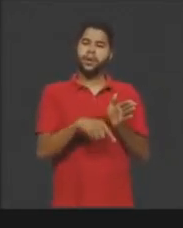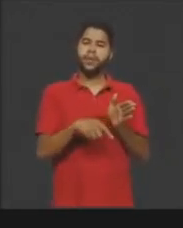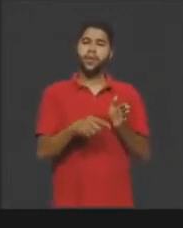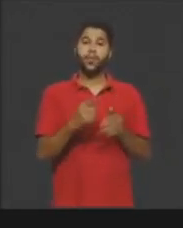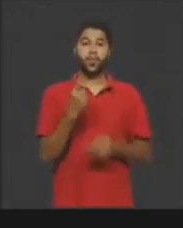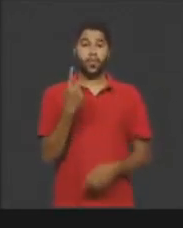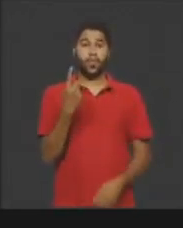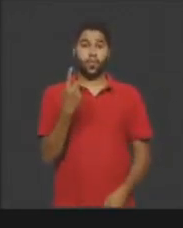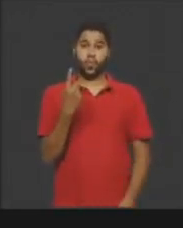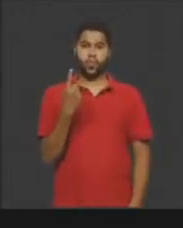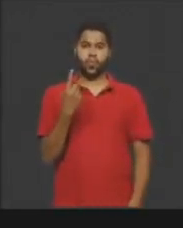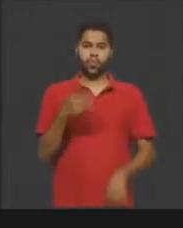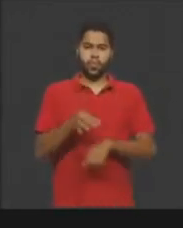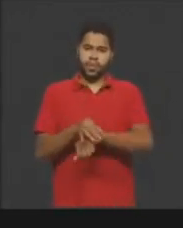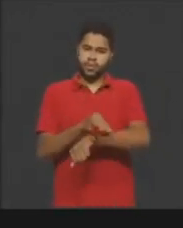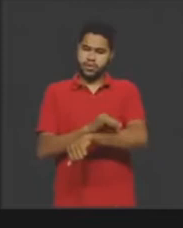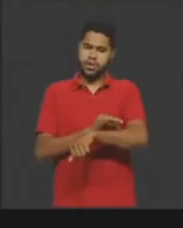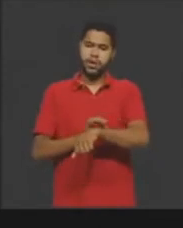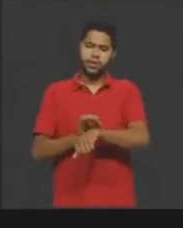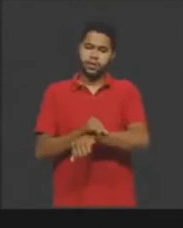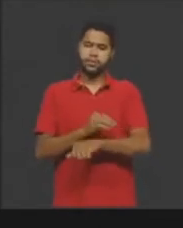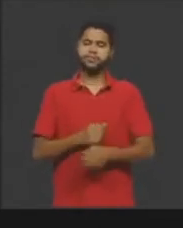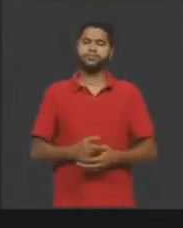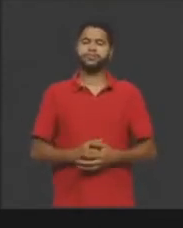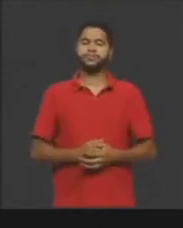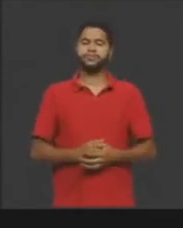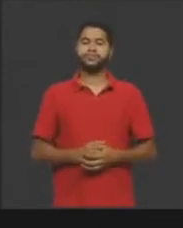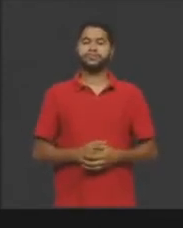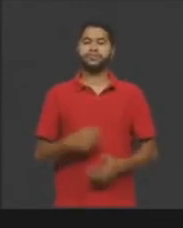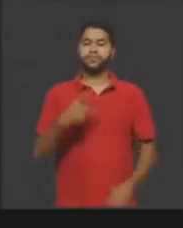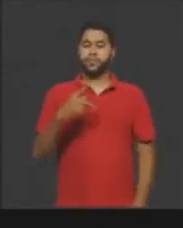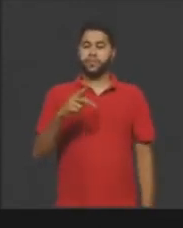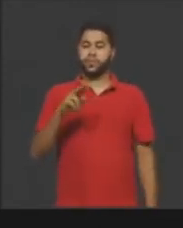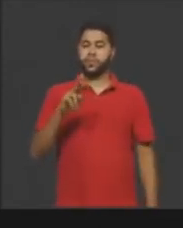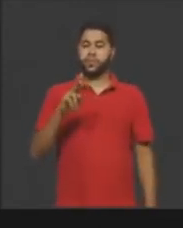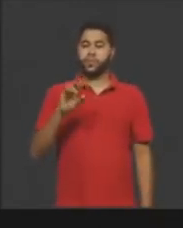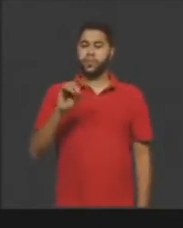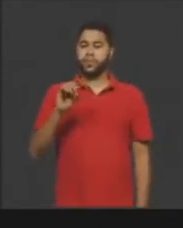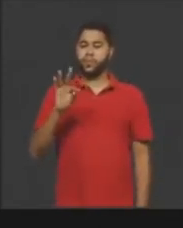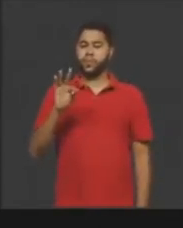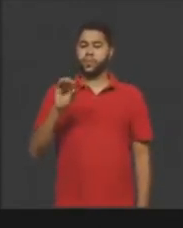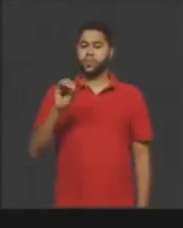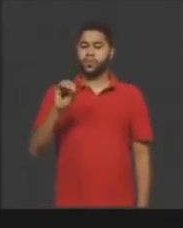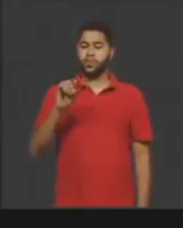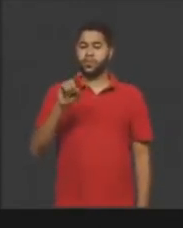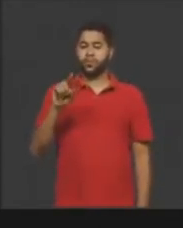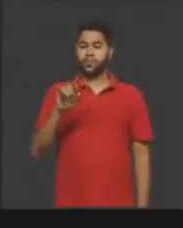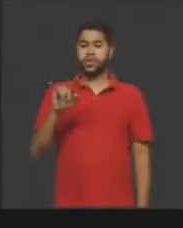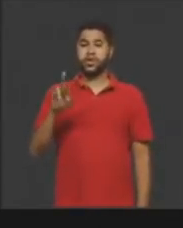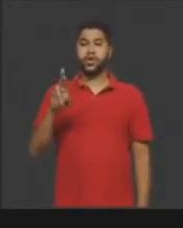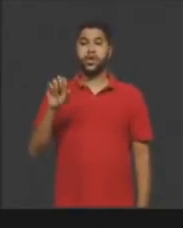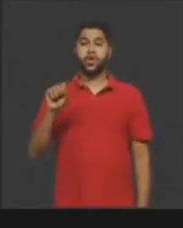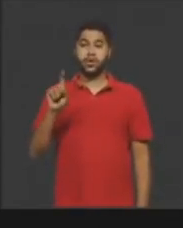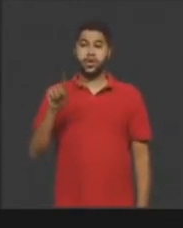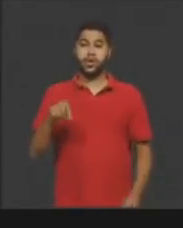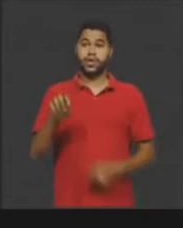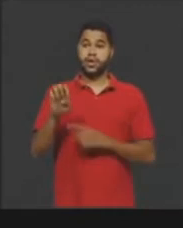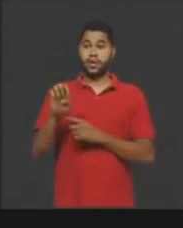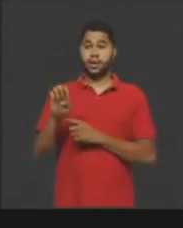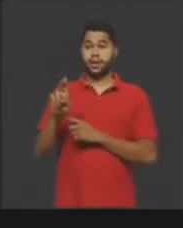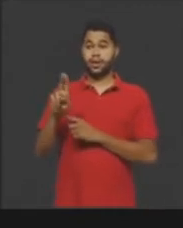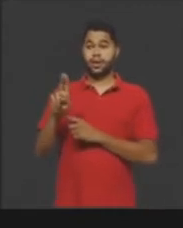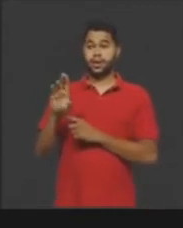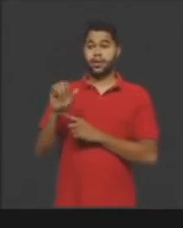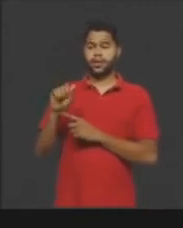apenas uma célula, por isso unicelulares. Os protozoários, eles já são eucariontes. A célula dele